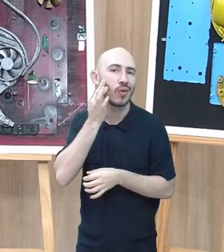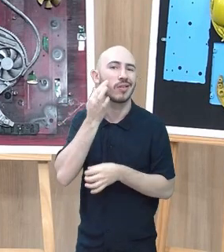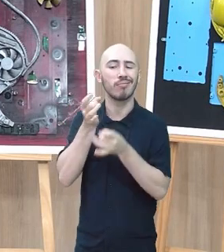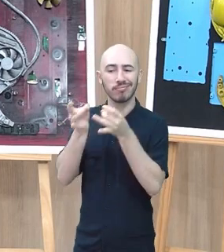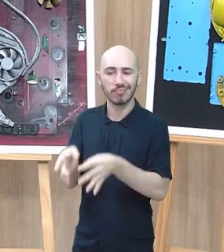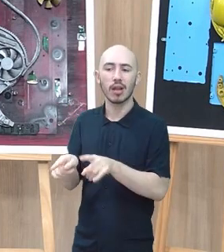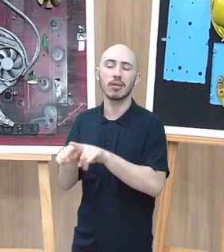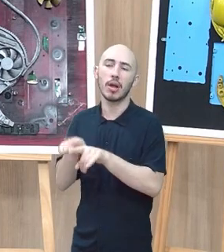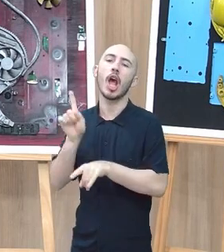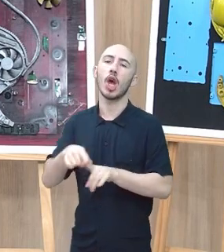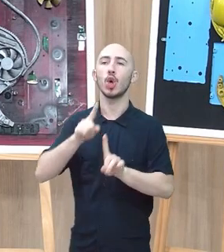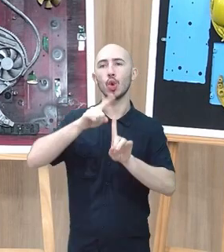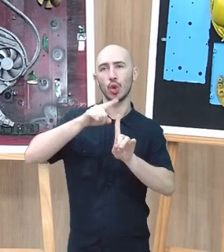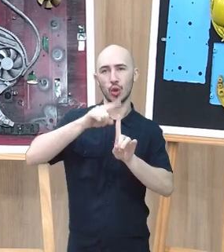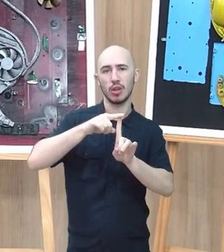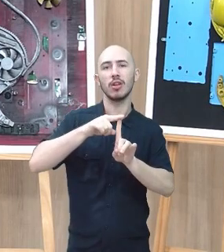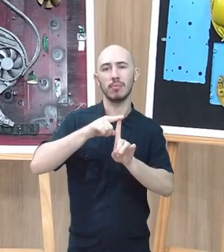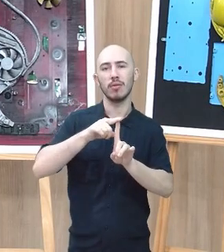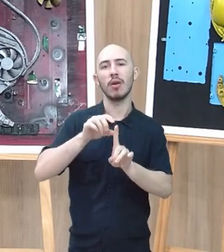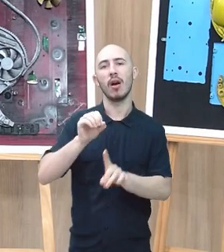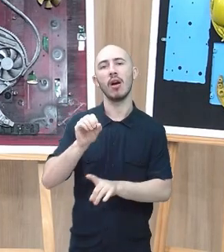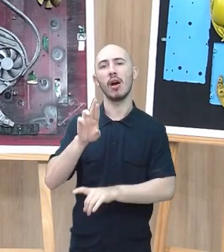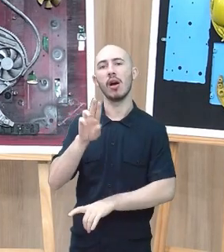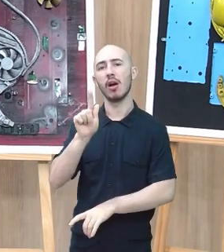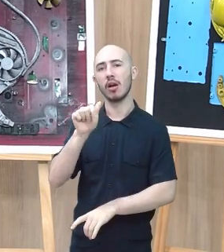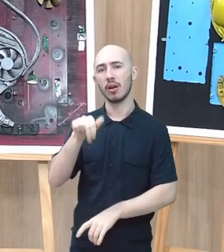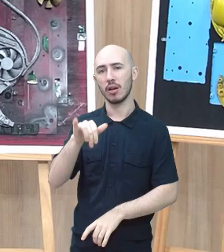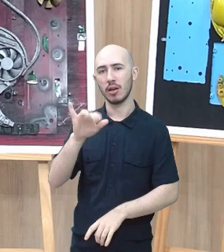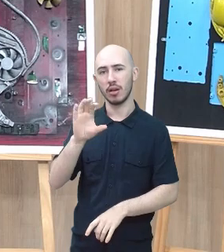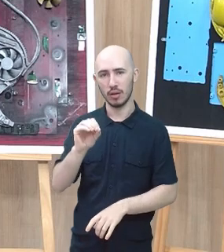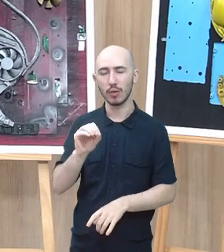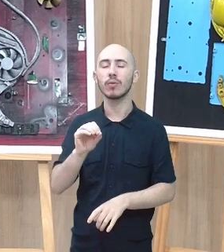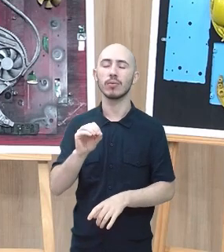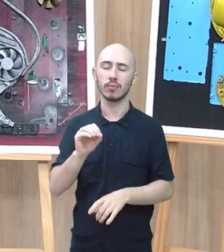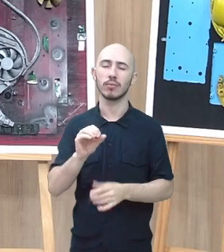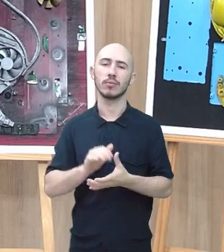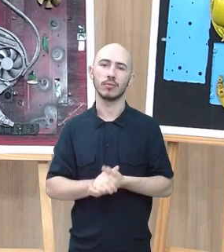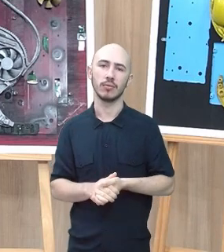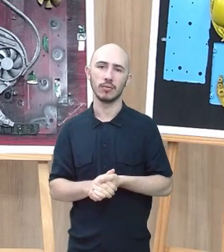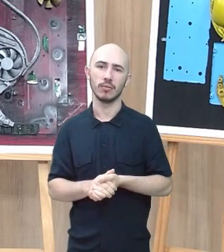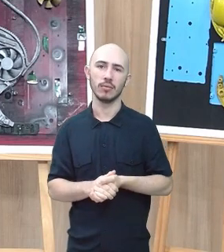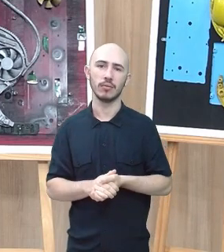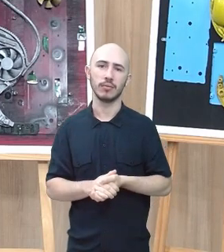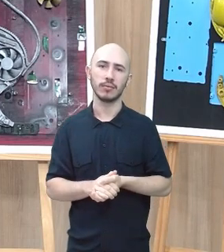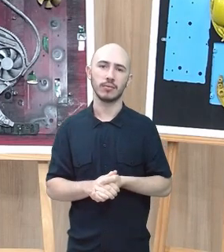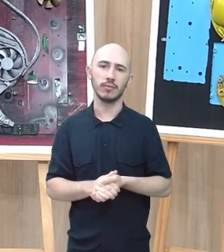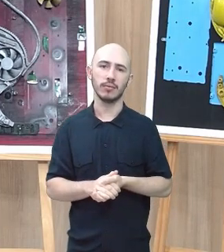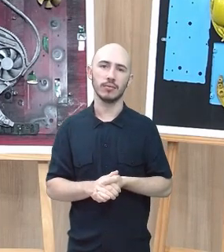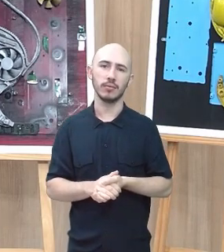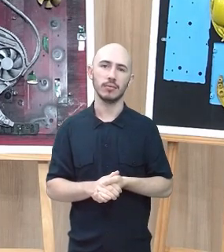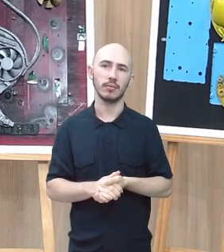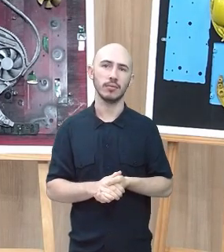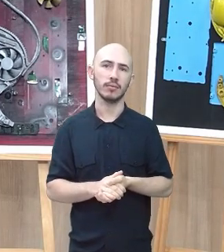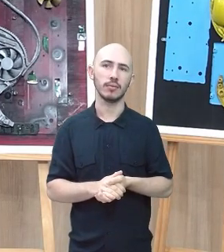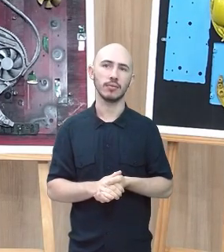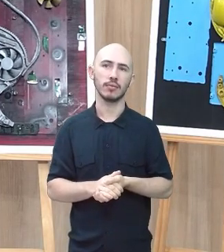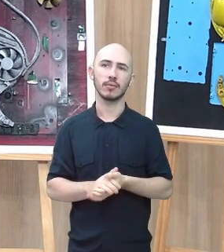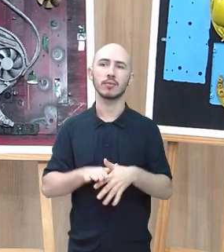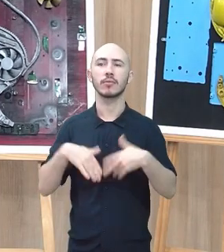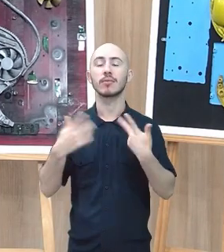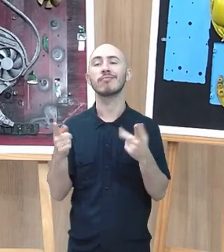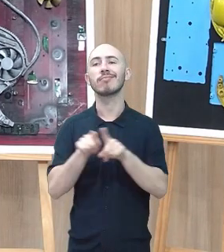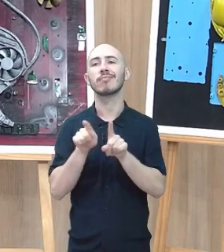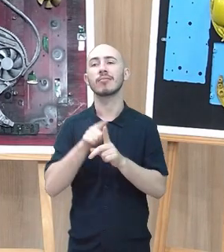isso são conhecidos, né, são tidos como os resíduos orgânicos. E